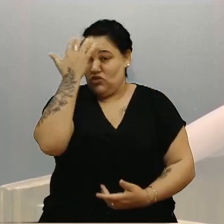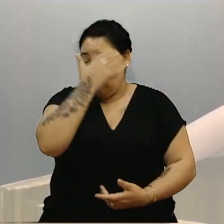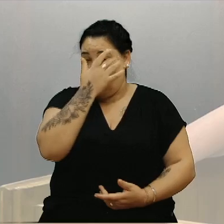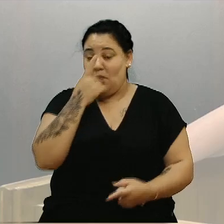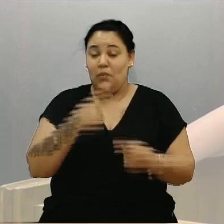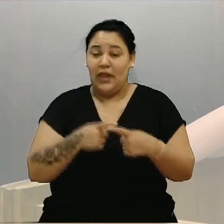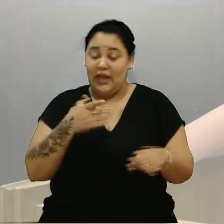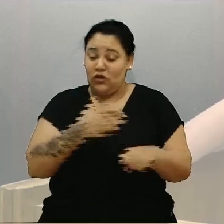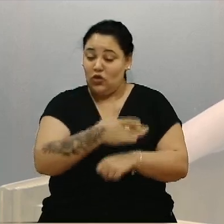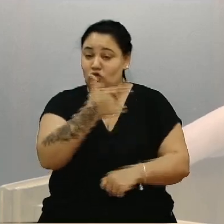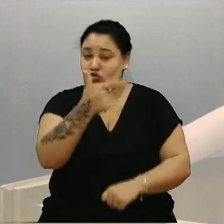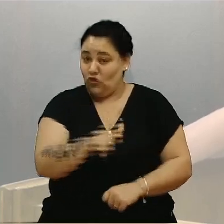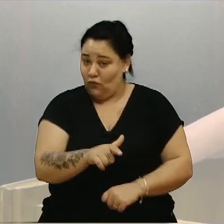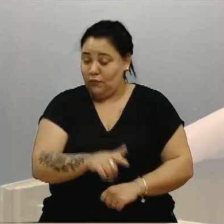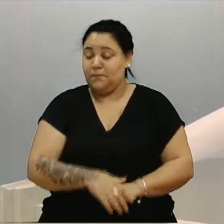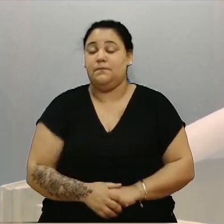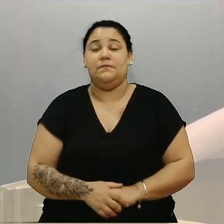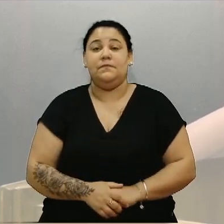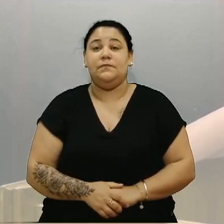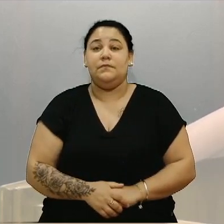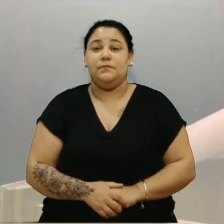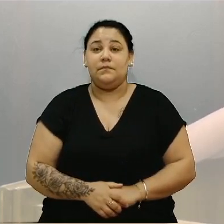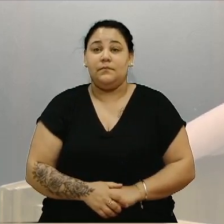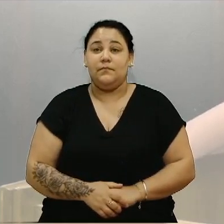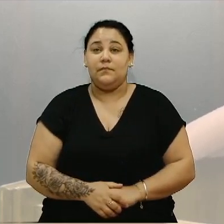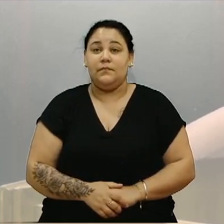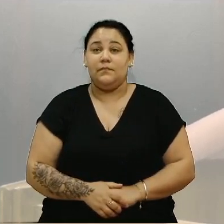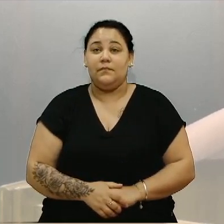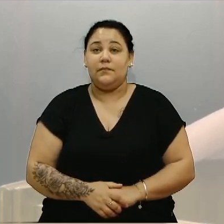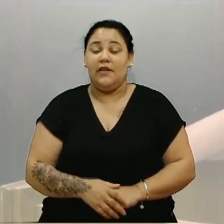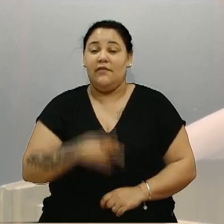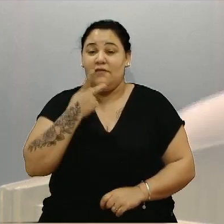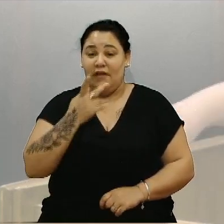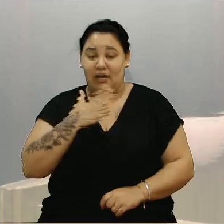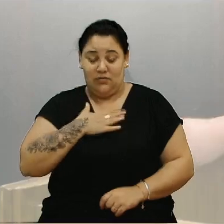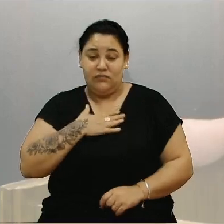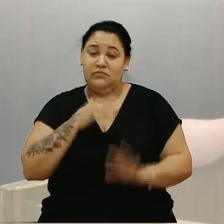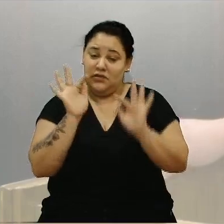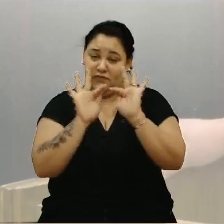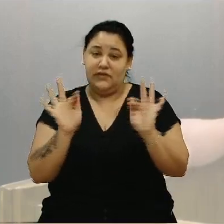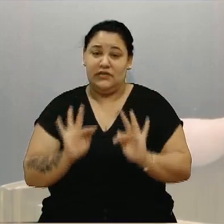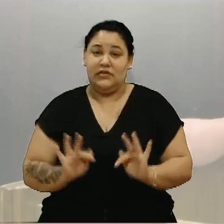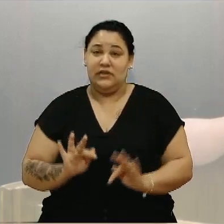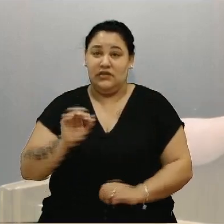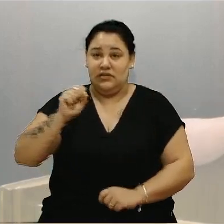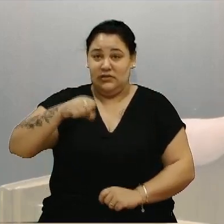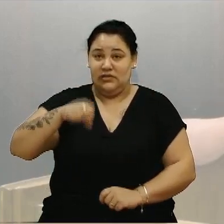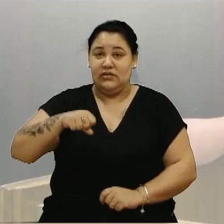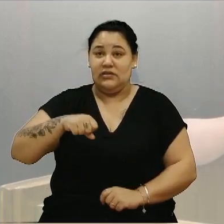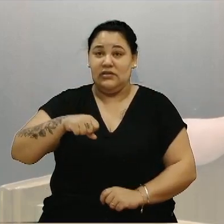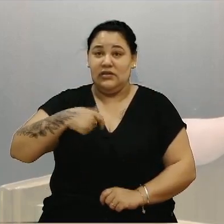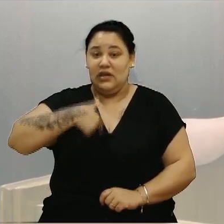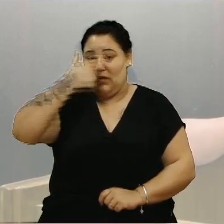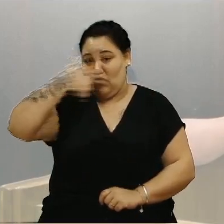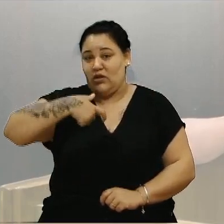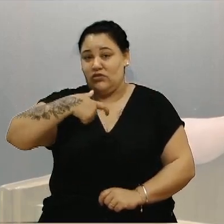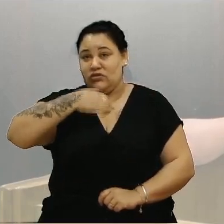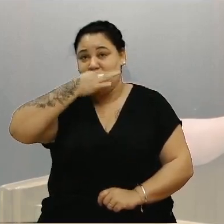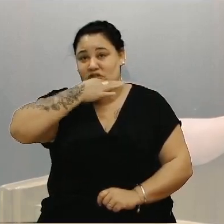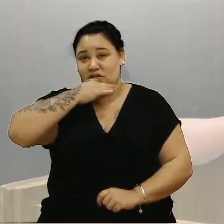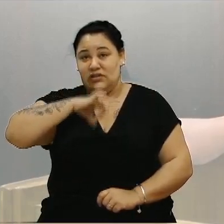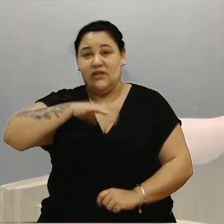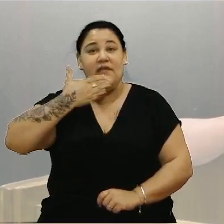reeleição, reafirmo aqui a minha felicidade com isso, acho que Caxias ganha,